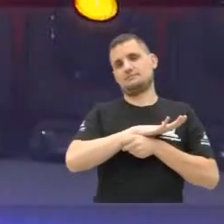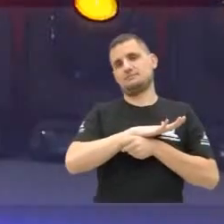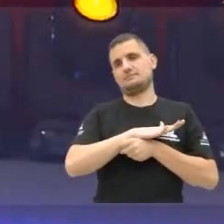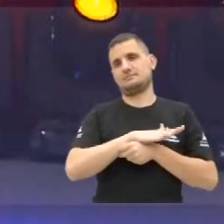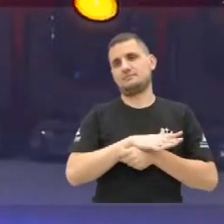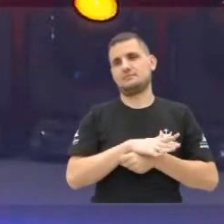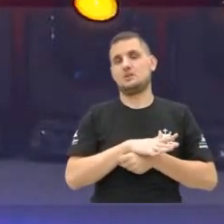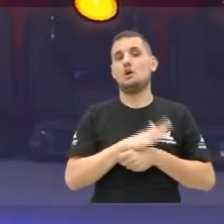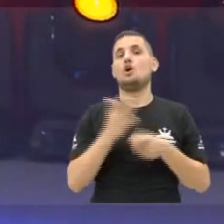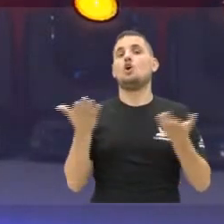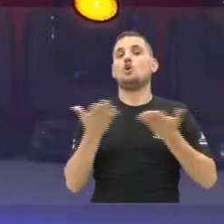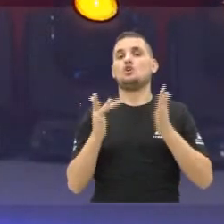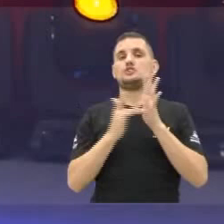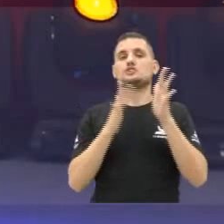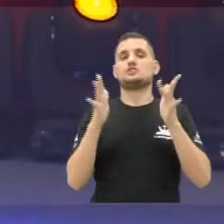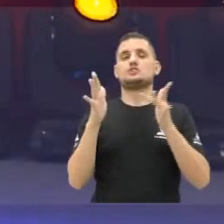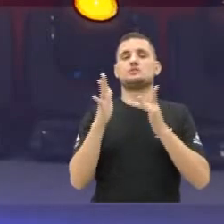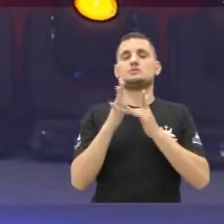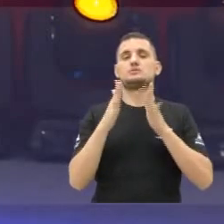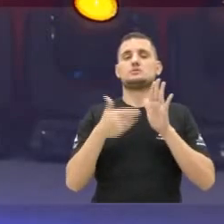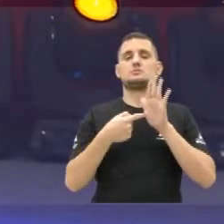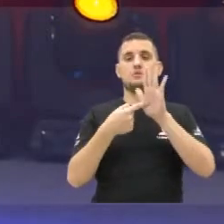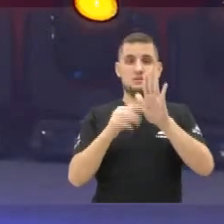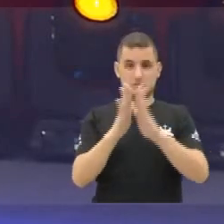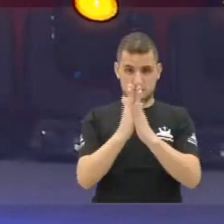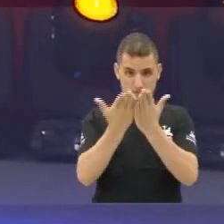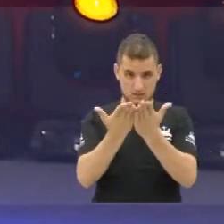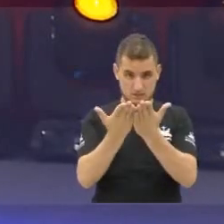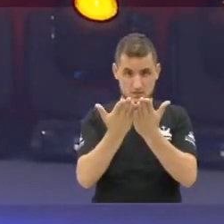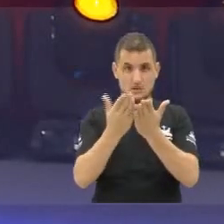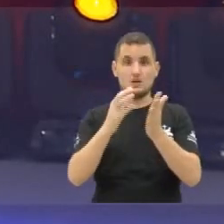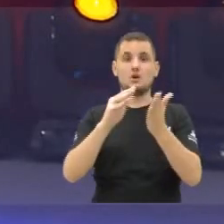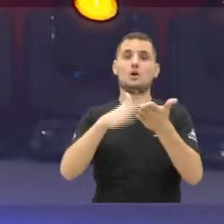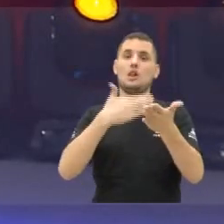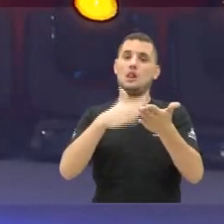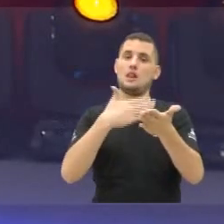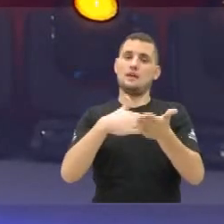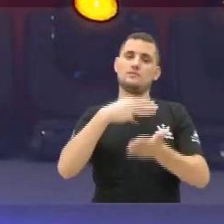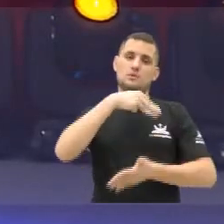A palavra de Jesus para nós em Mateus 28, 20.